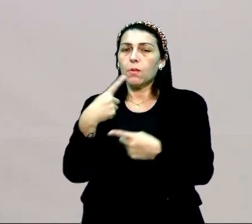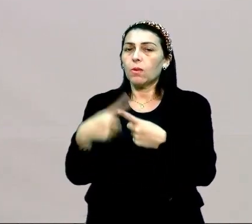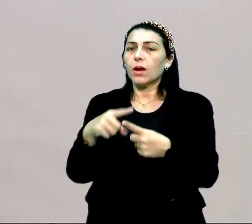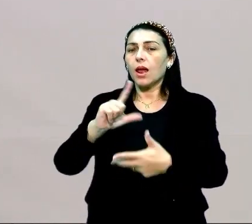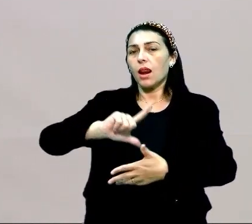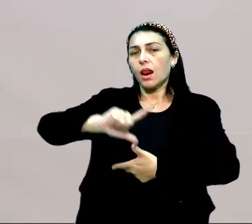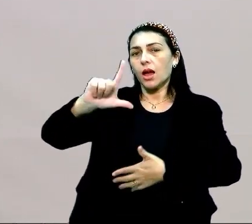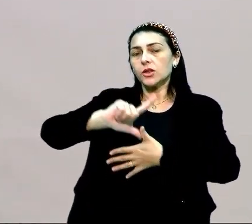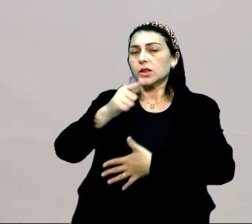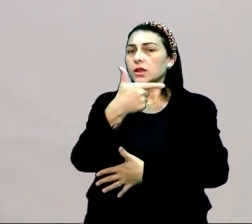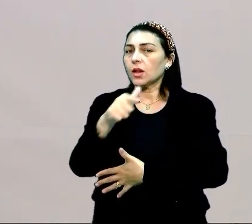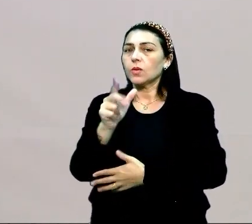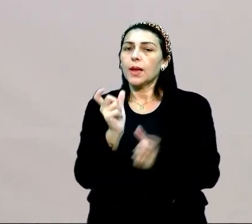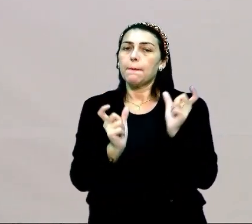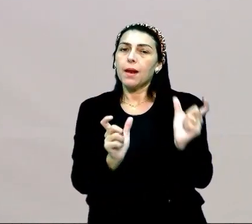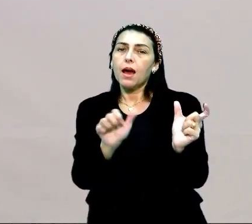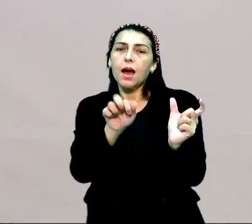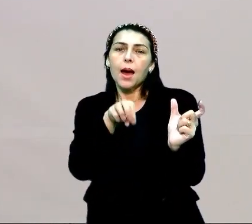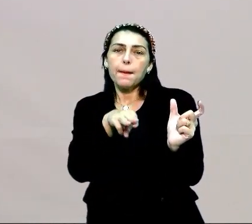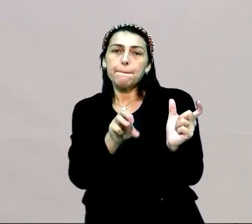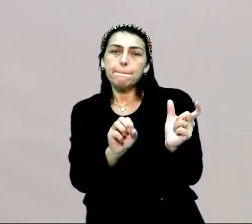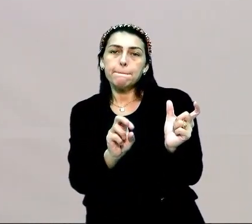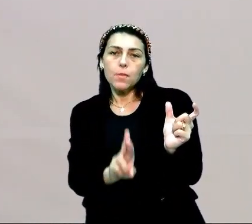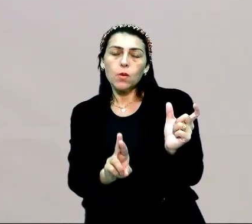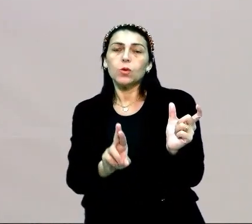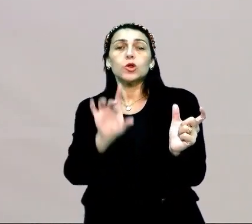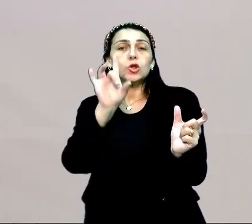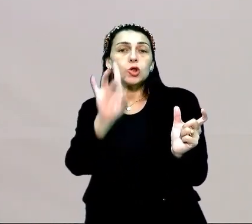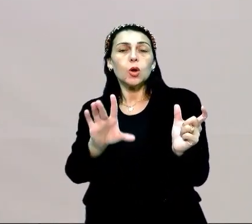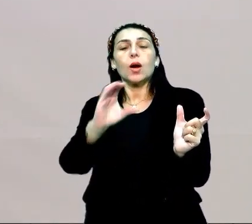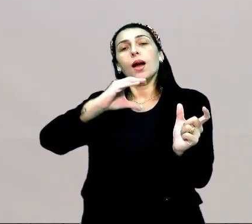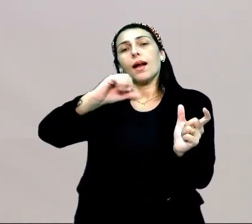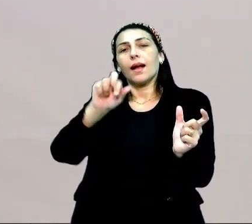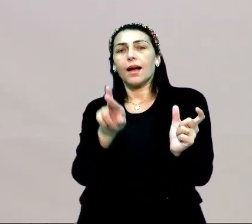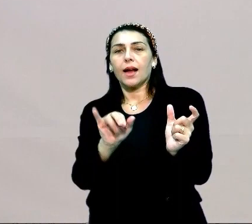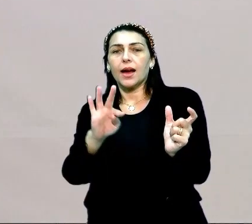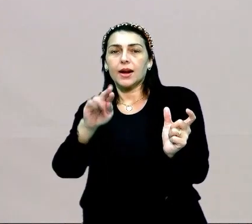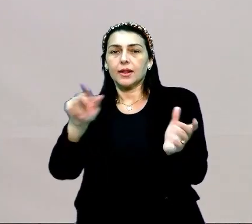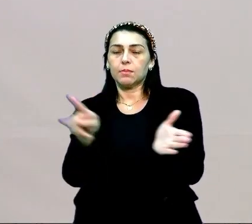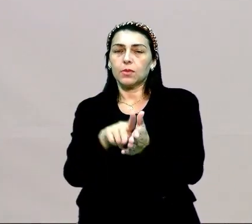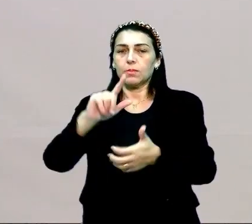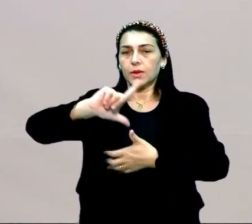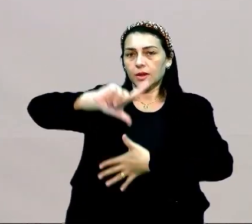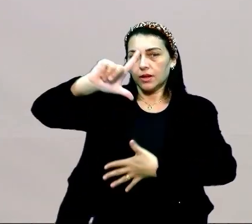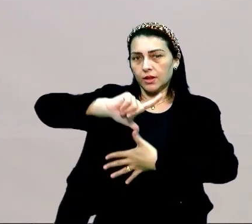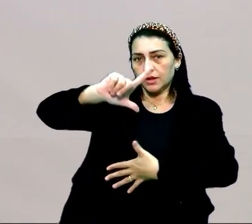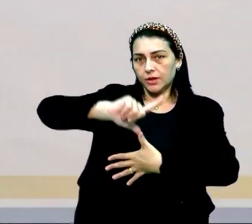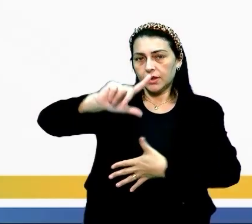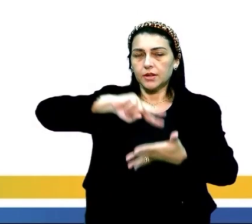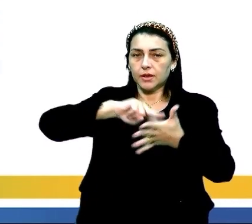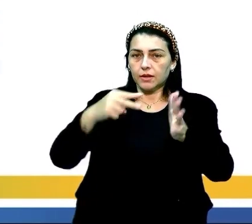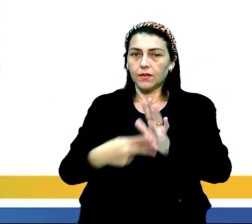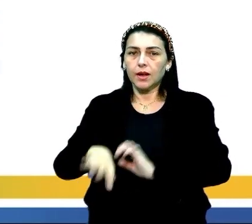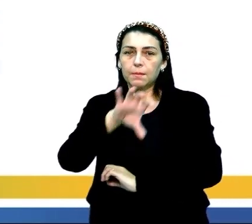amor, só tem a palavra caritas, que significa caridade, mas também significa amor.